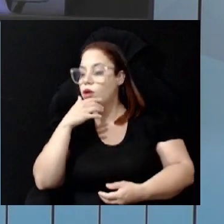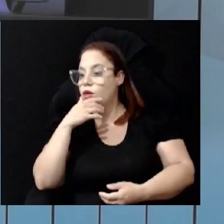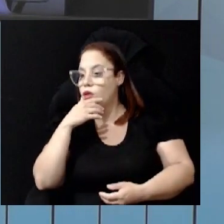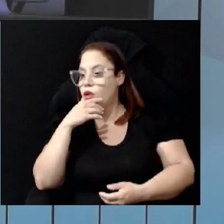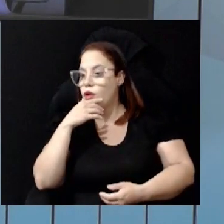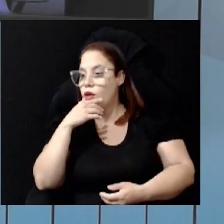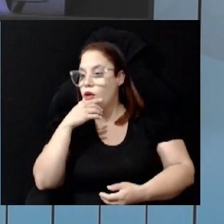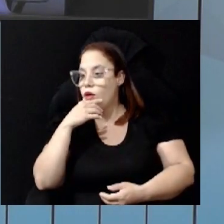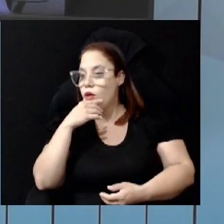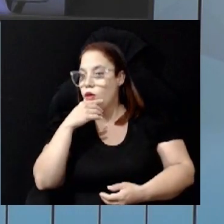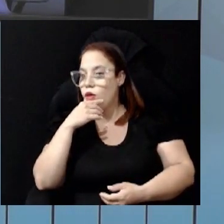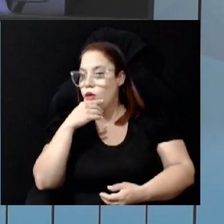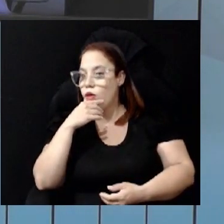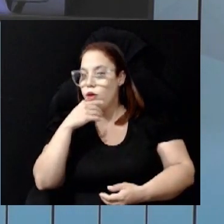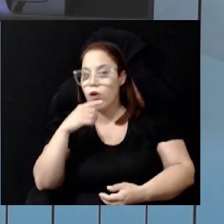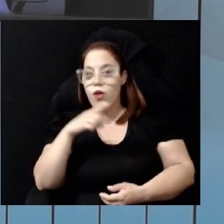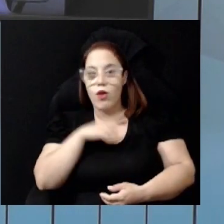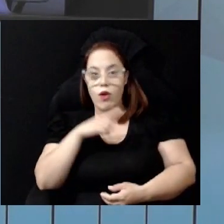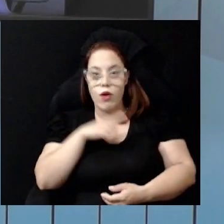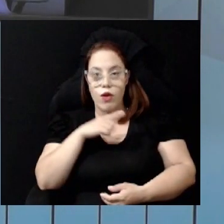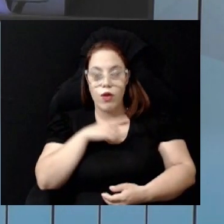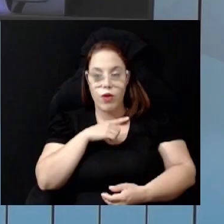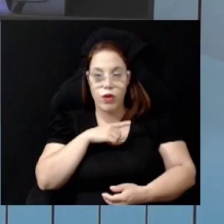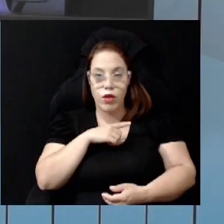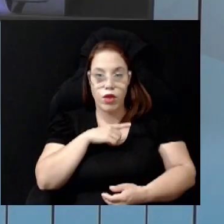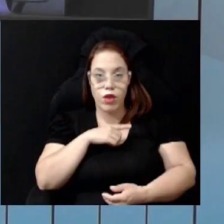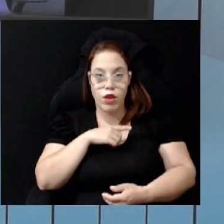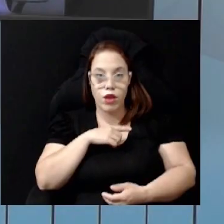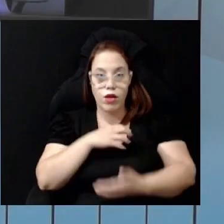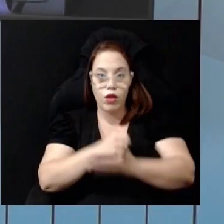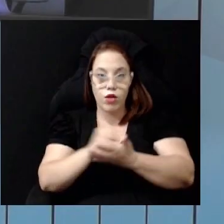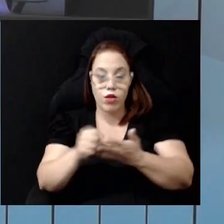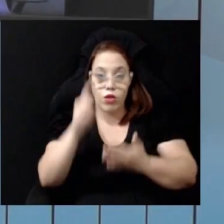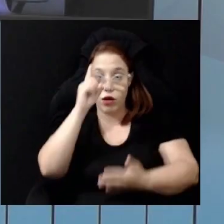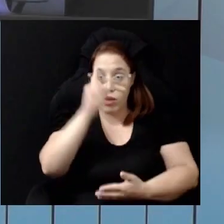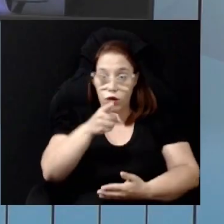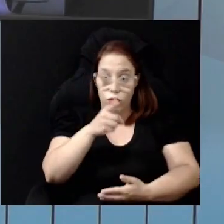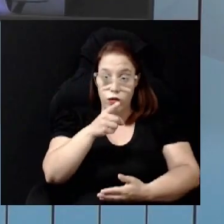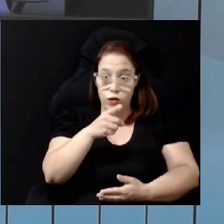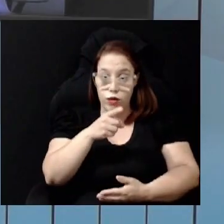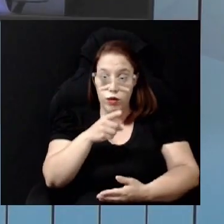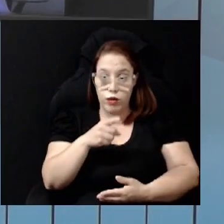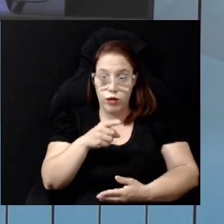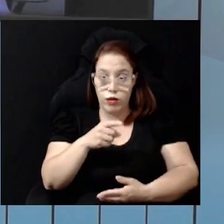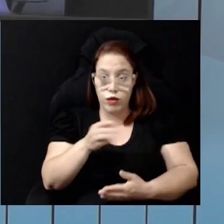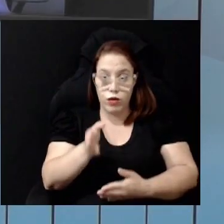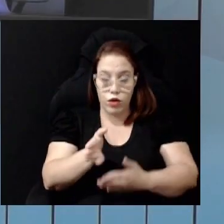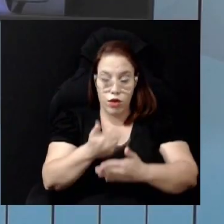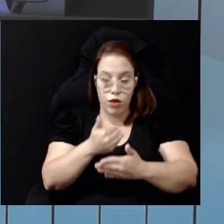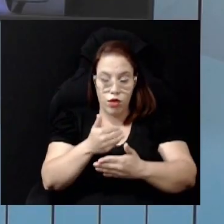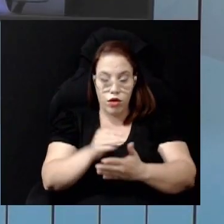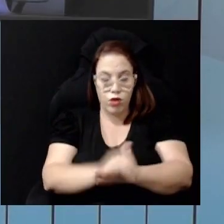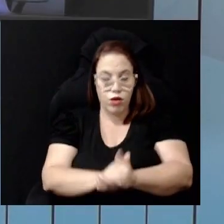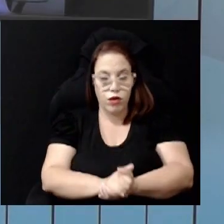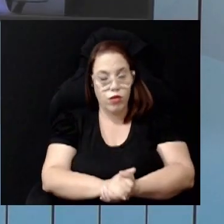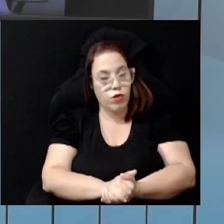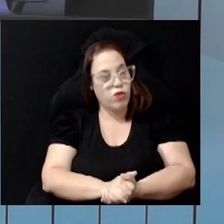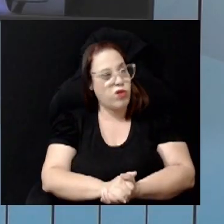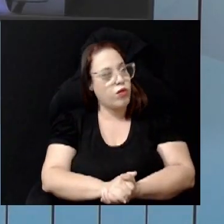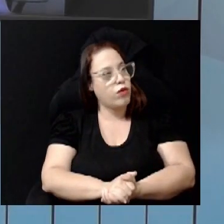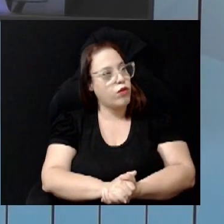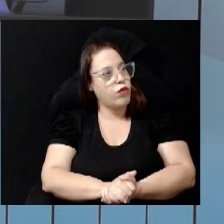porcentos aí as pessoas têm de chance de sobreviver se diagnosticado antecipadamente?